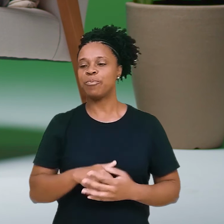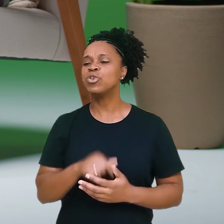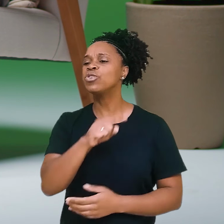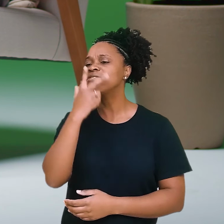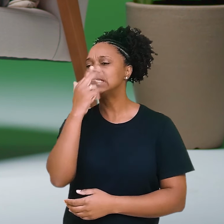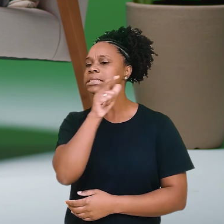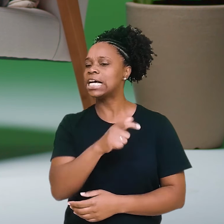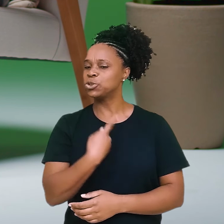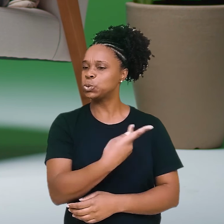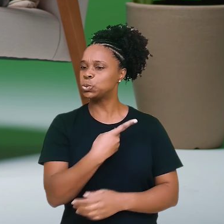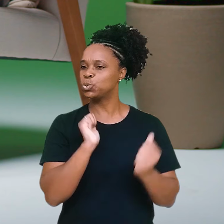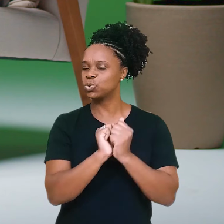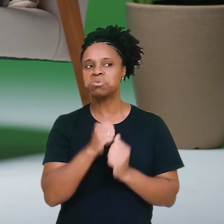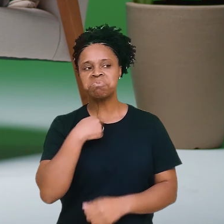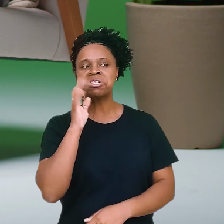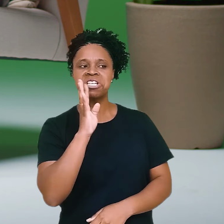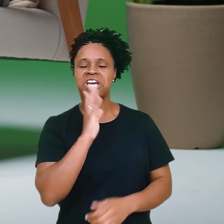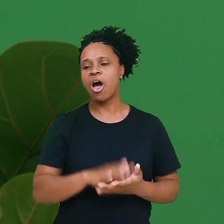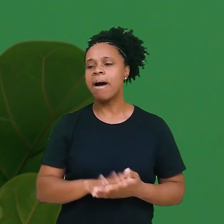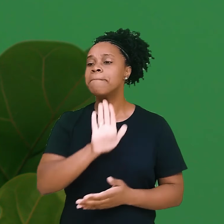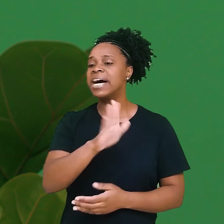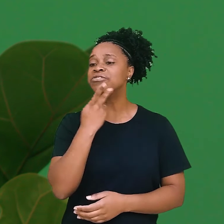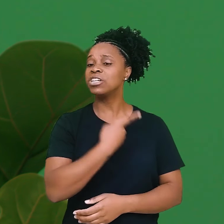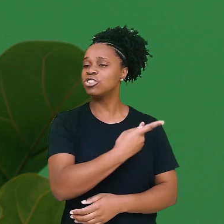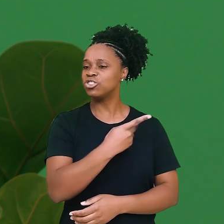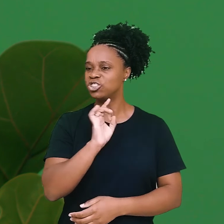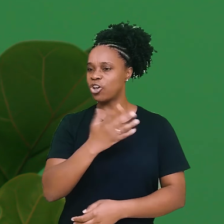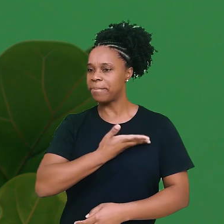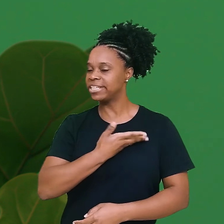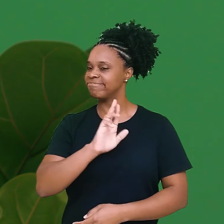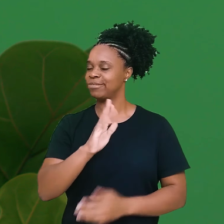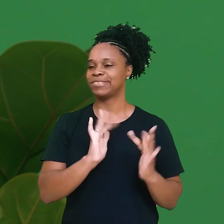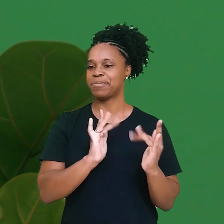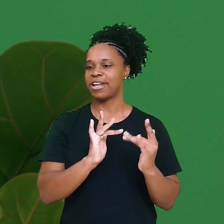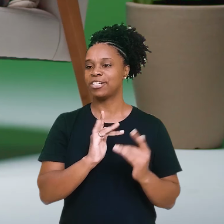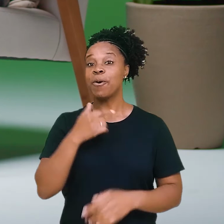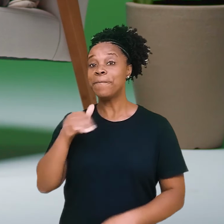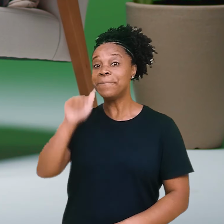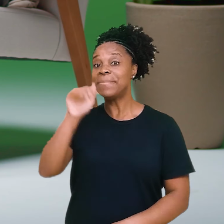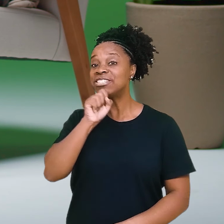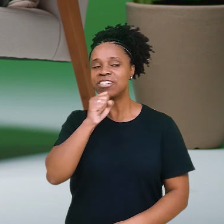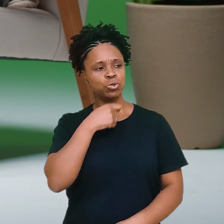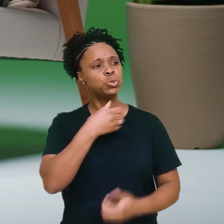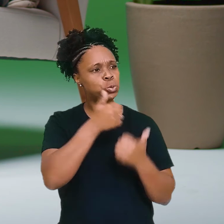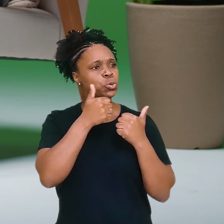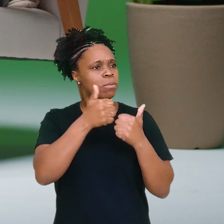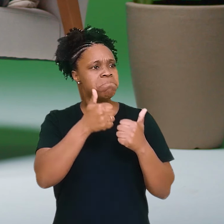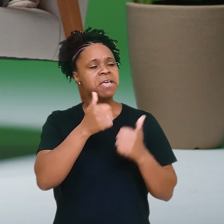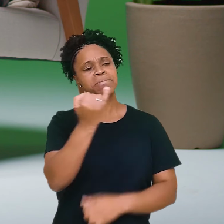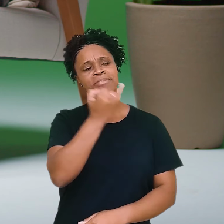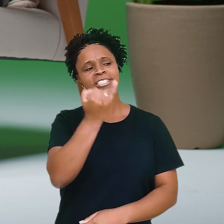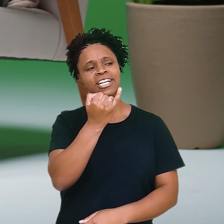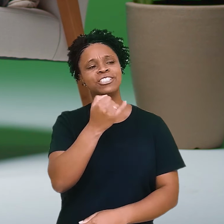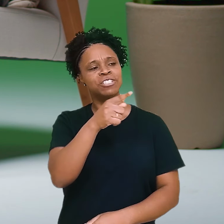legal. O que você acha de ver a gente junto? Ah, legal. E se eu falar que nós não somos só amigos, somos namorados? O meu filho mais velho falou, tudo bem, ué.